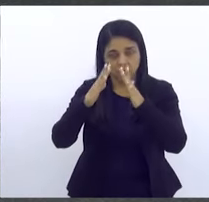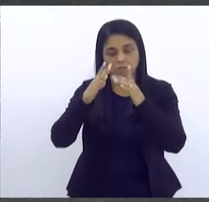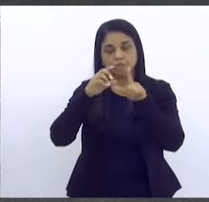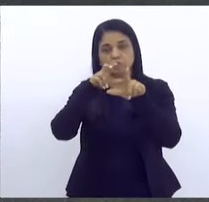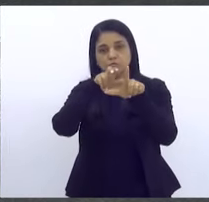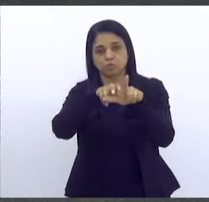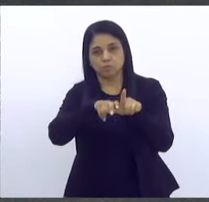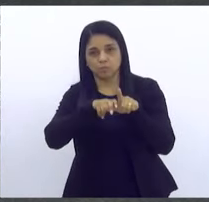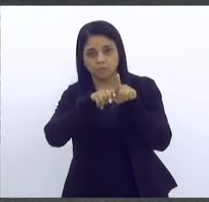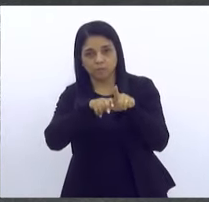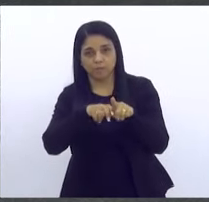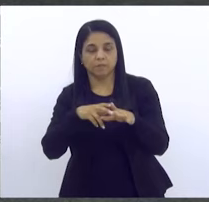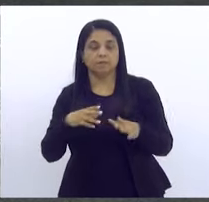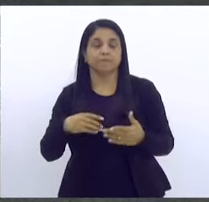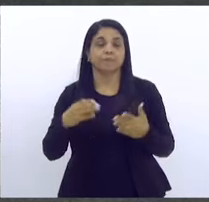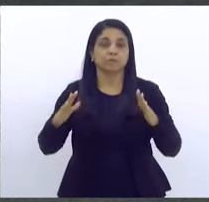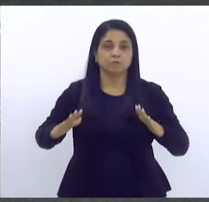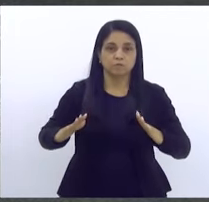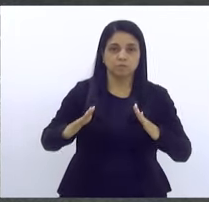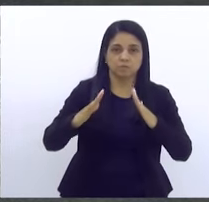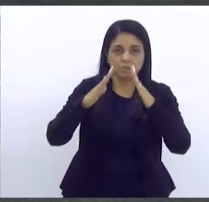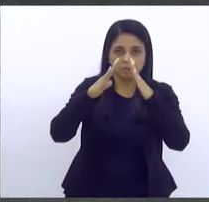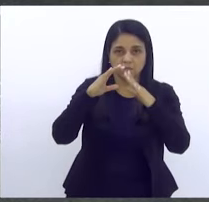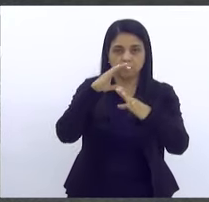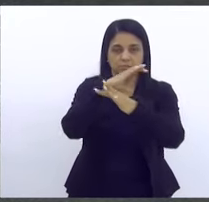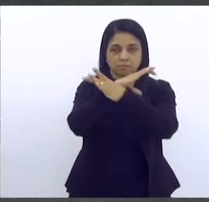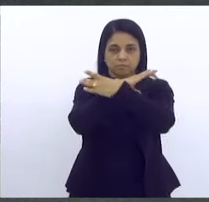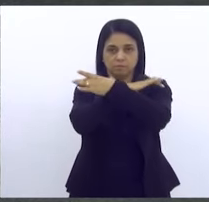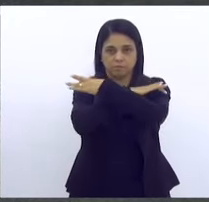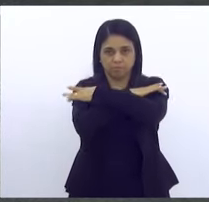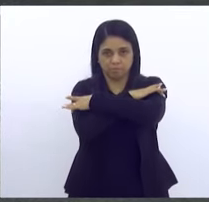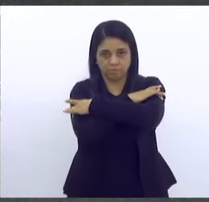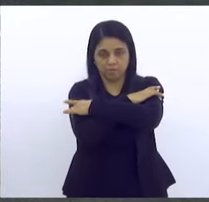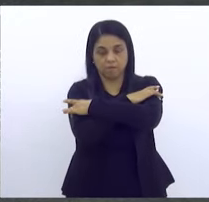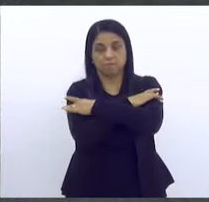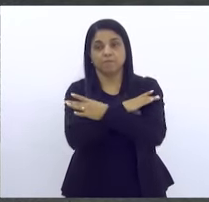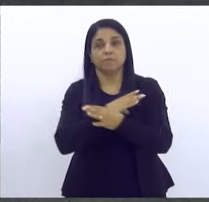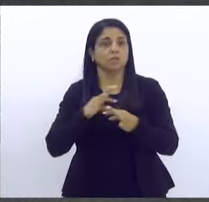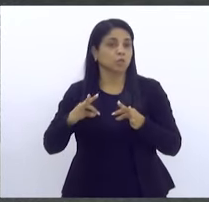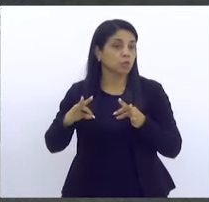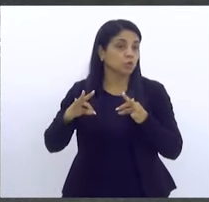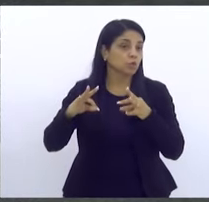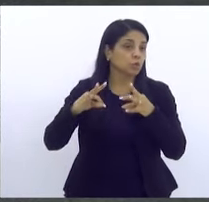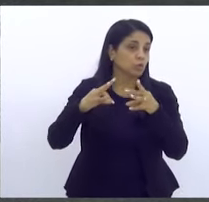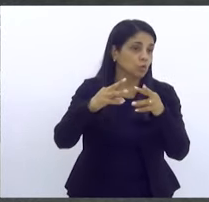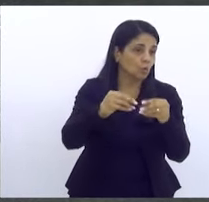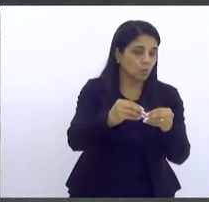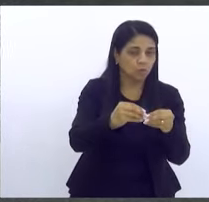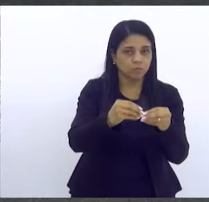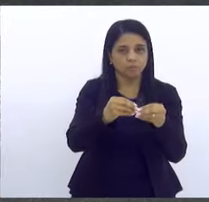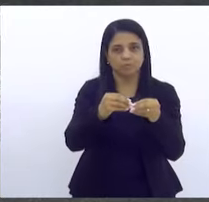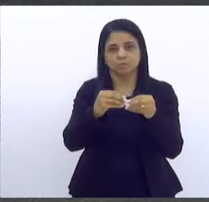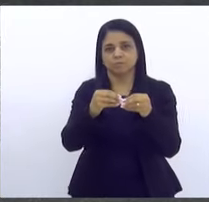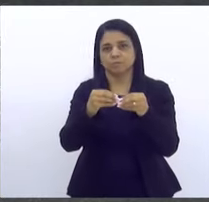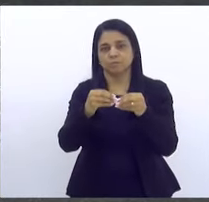os terreiros de Candomblé, os templos que possam